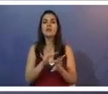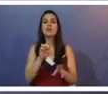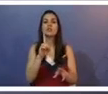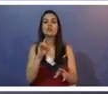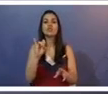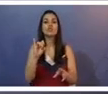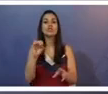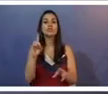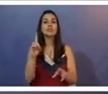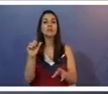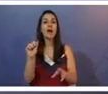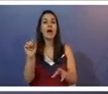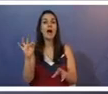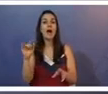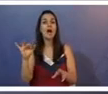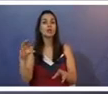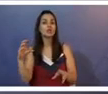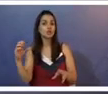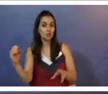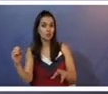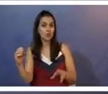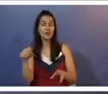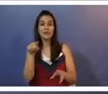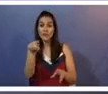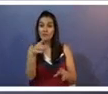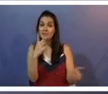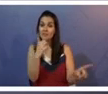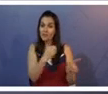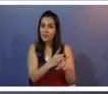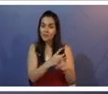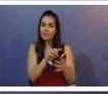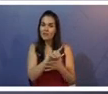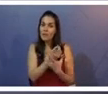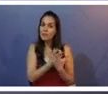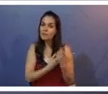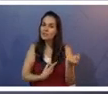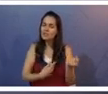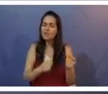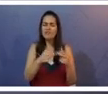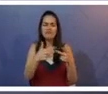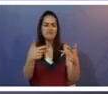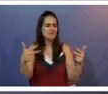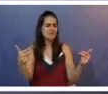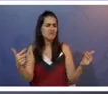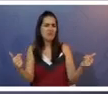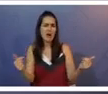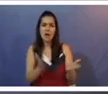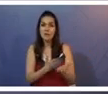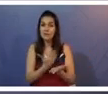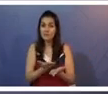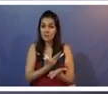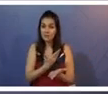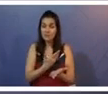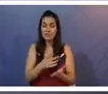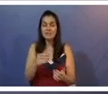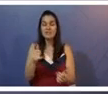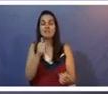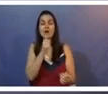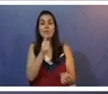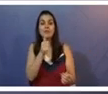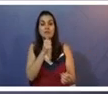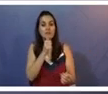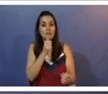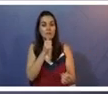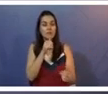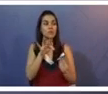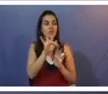você encontra nesse caderno e em inúmeros livros escolares, também são exemplos de textos